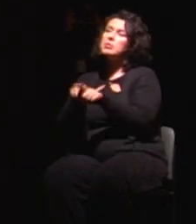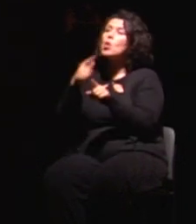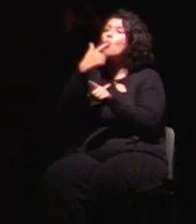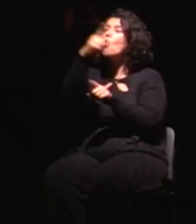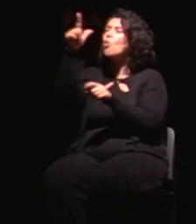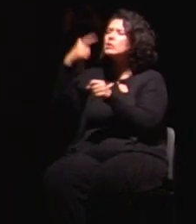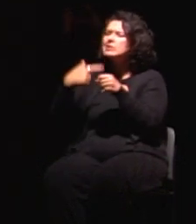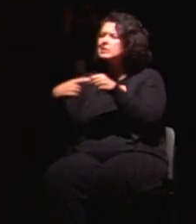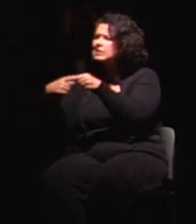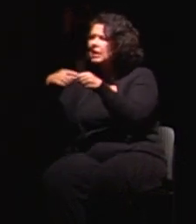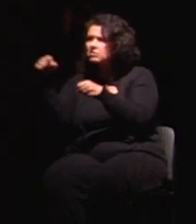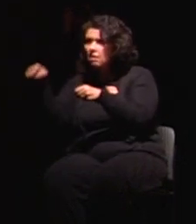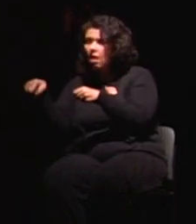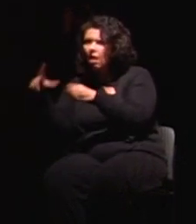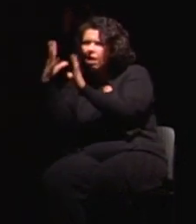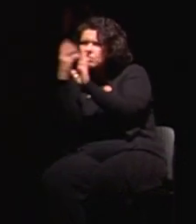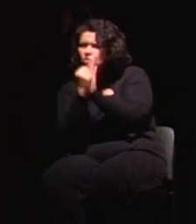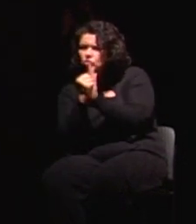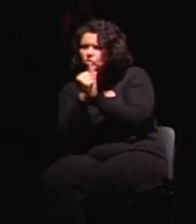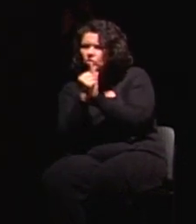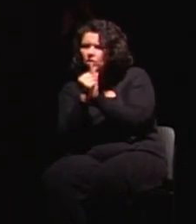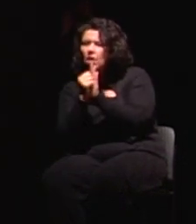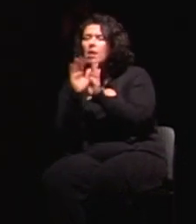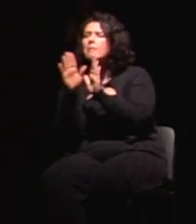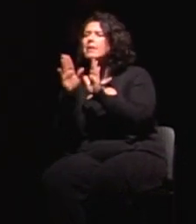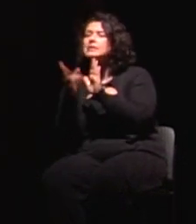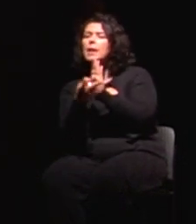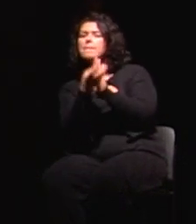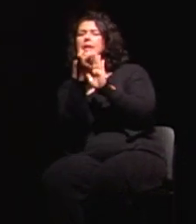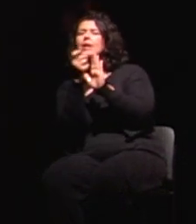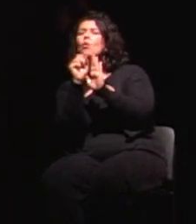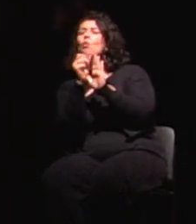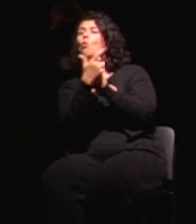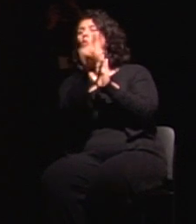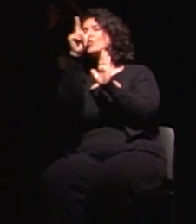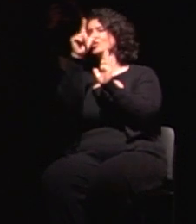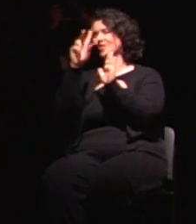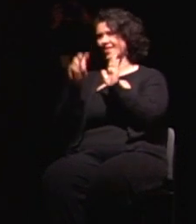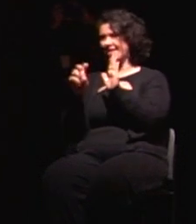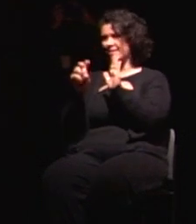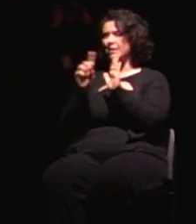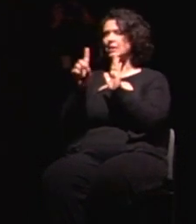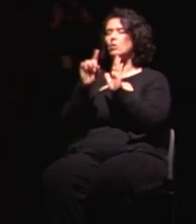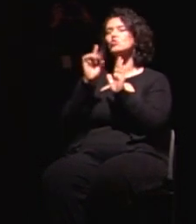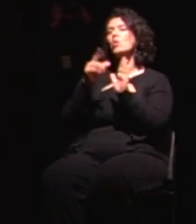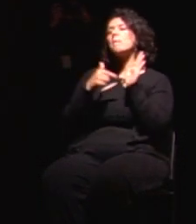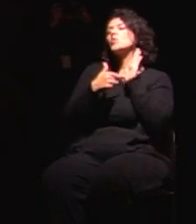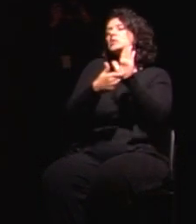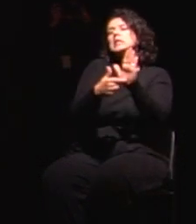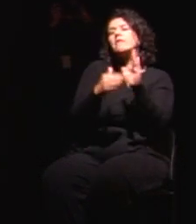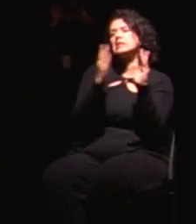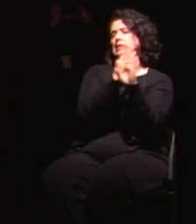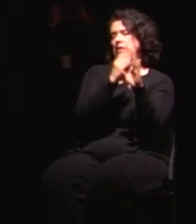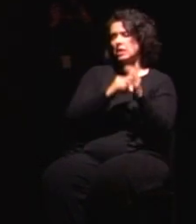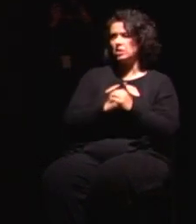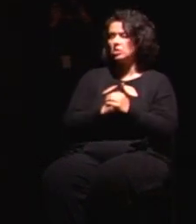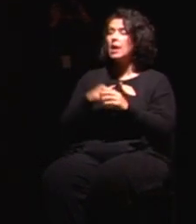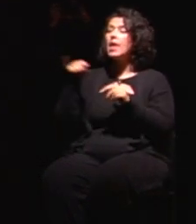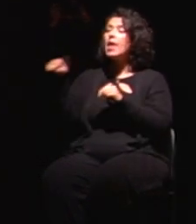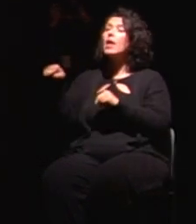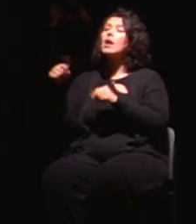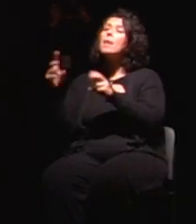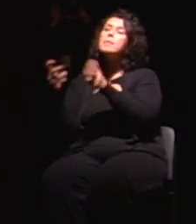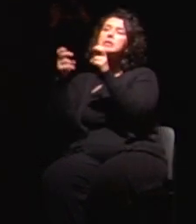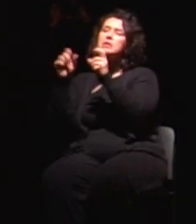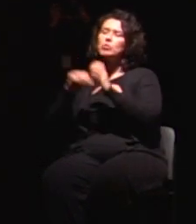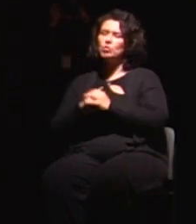e começou a perceber que, na verdade, ela estava enxergando outras coisas na cidade. Ela estava percebendo, já nesse momento, nos anos 70, que é a década